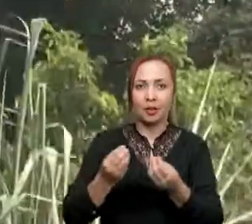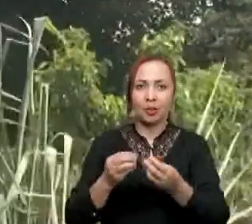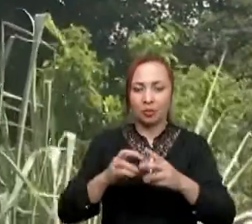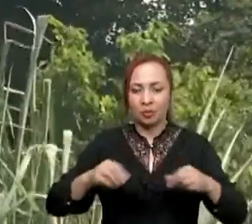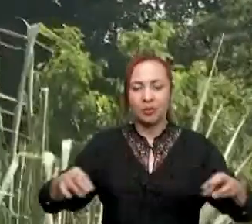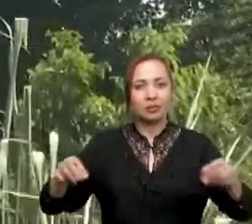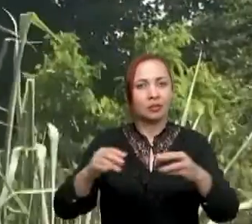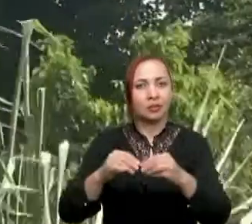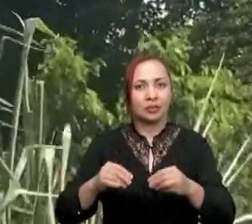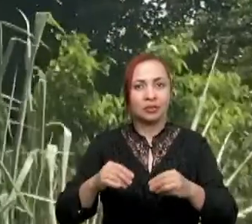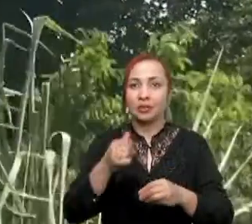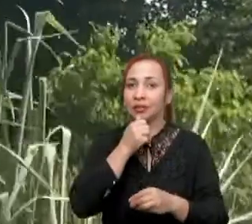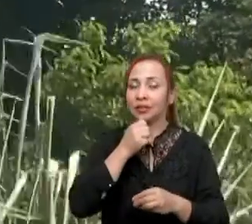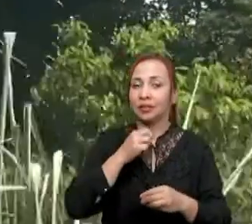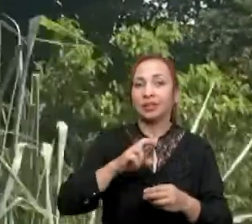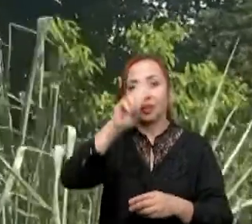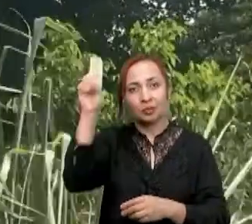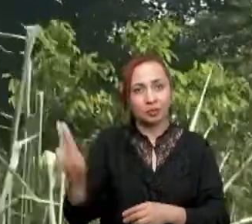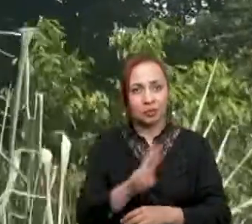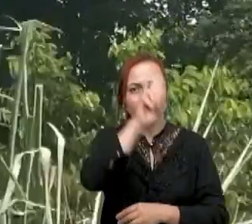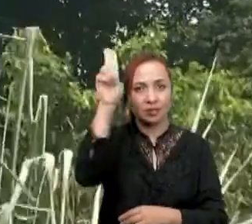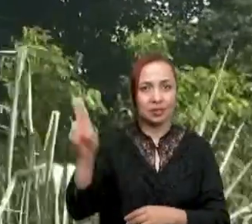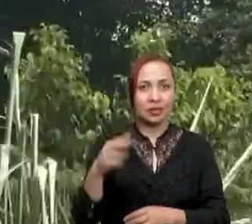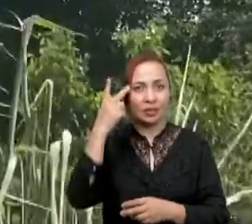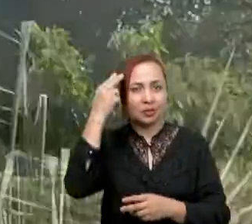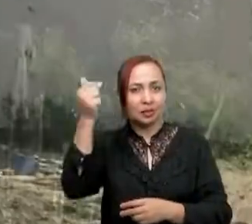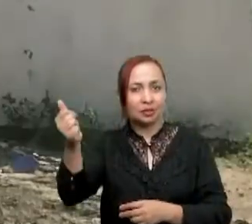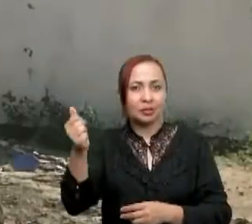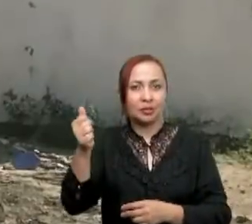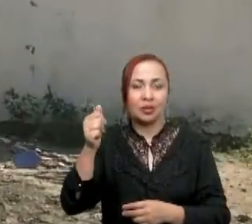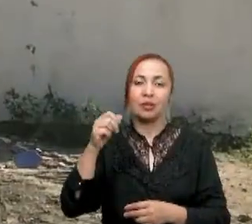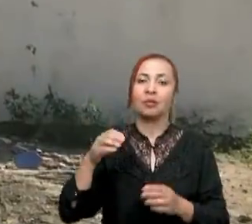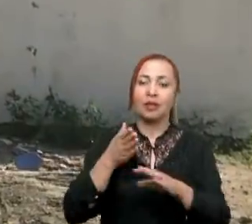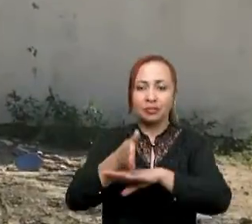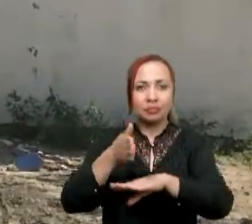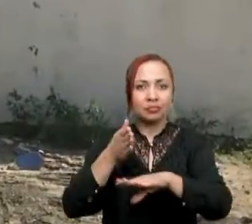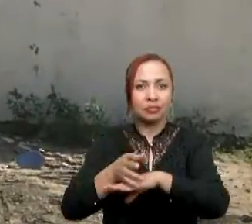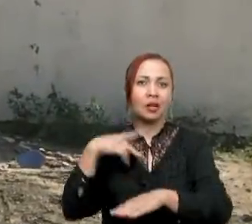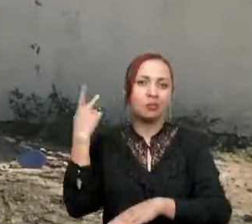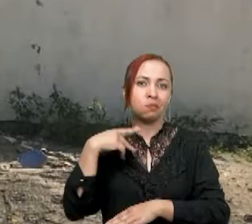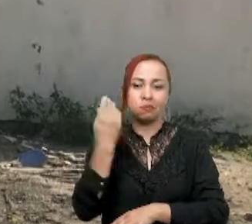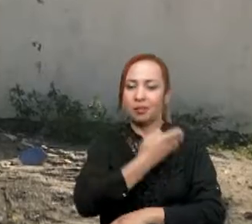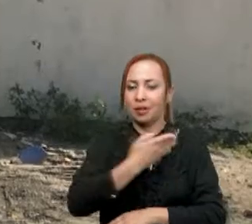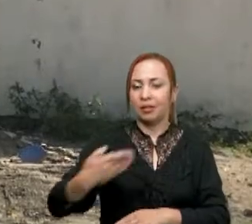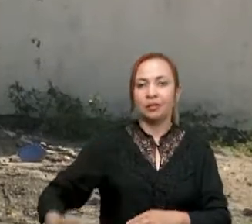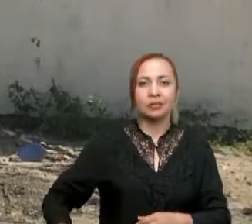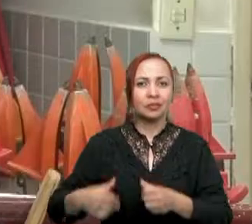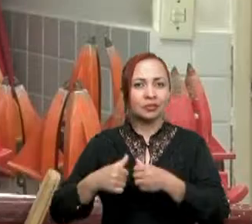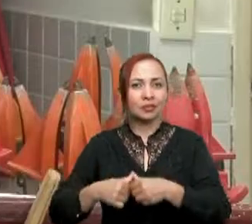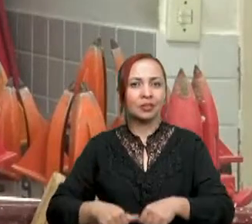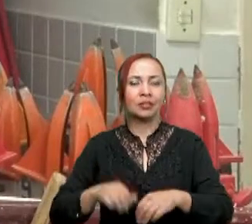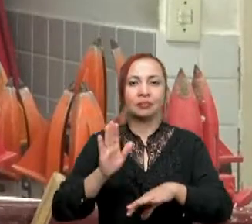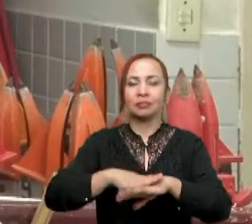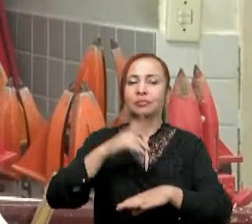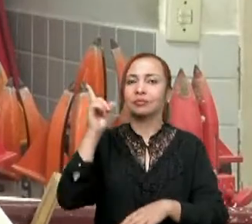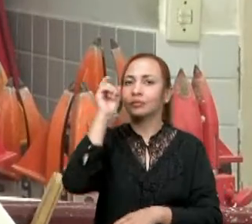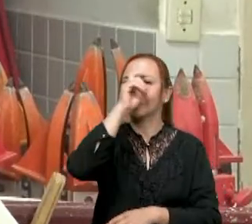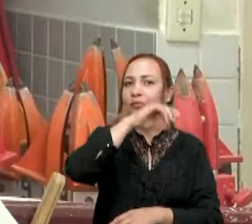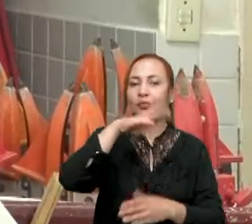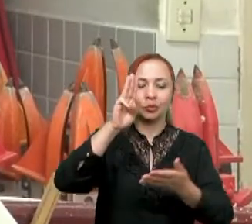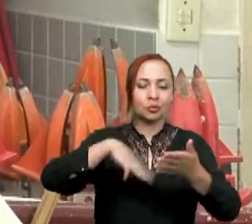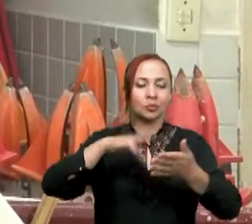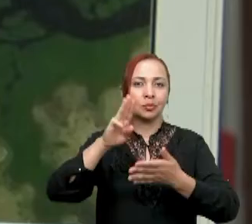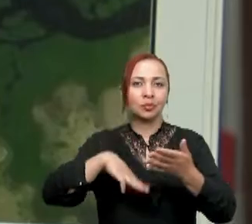como essa territorialização ela é deficitária naturalmente o acesso a políticas públicas também torna-se mais difícil essa metodologia